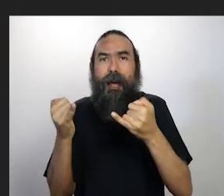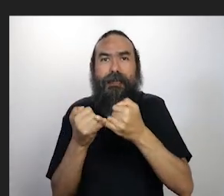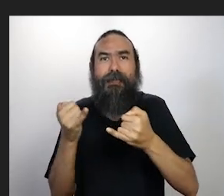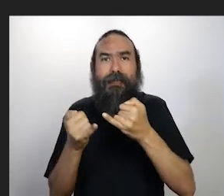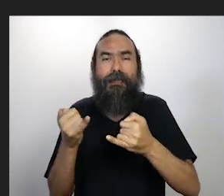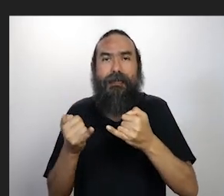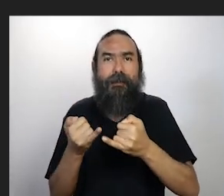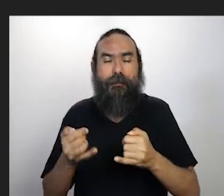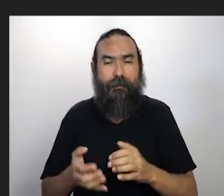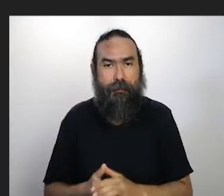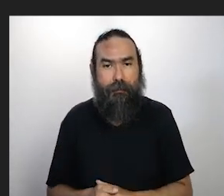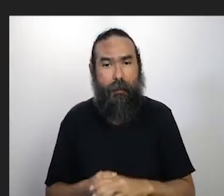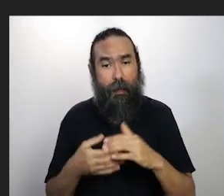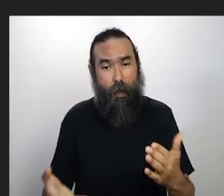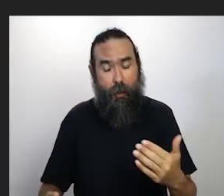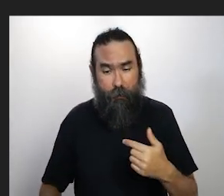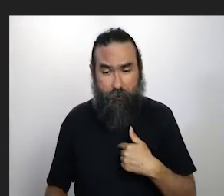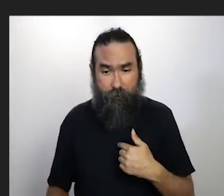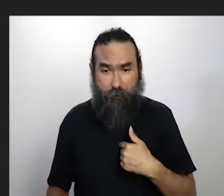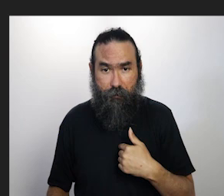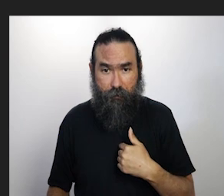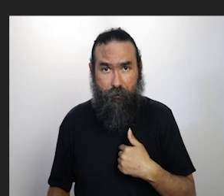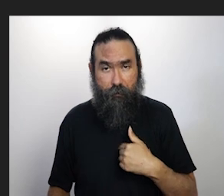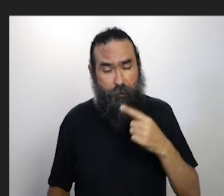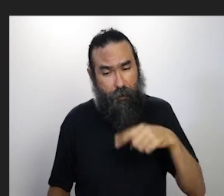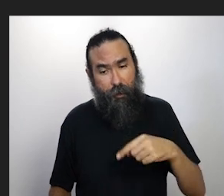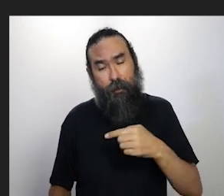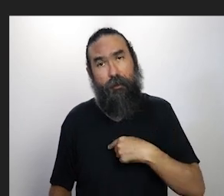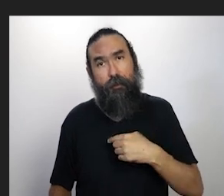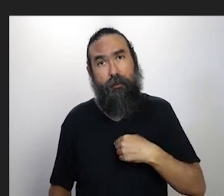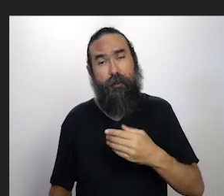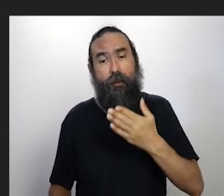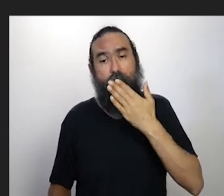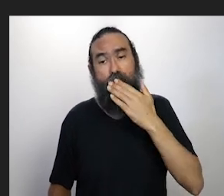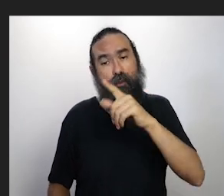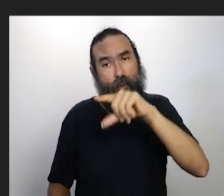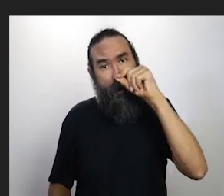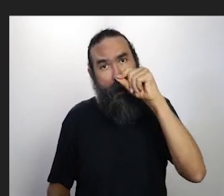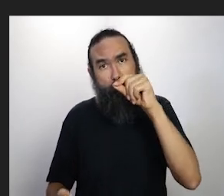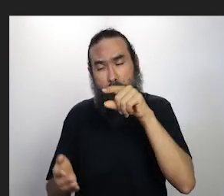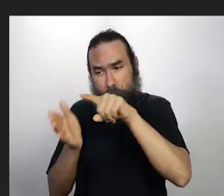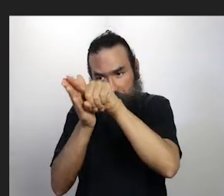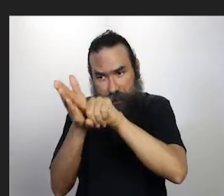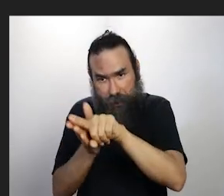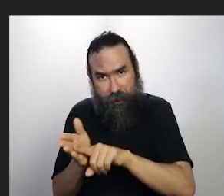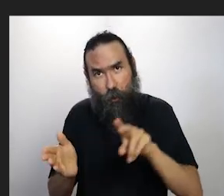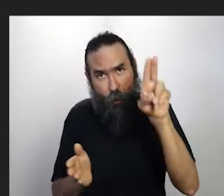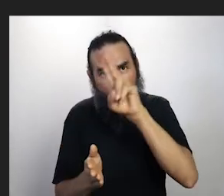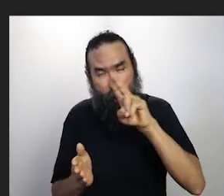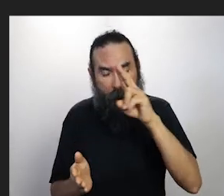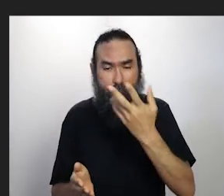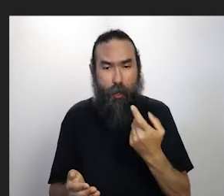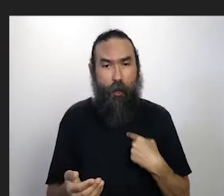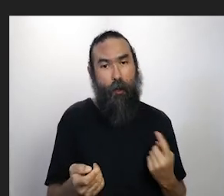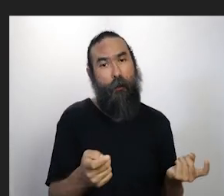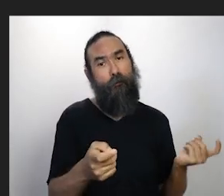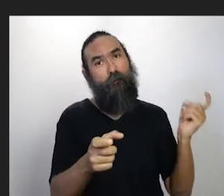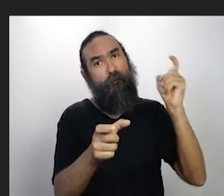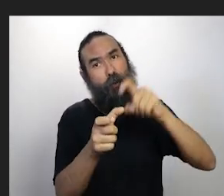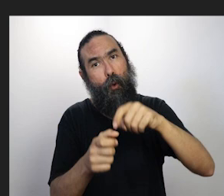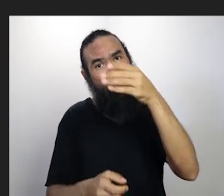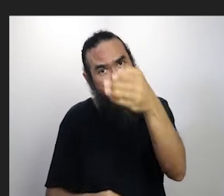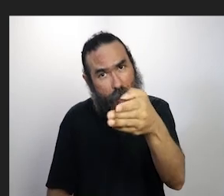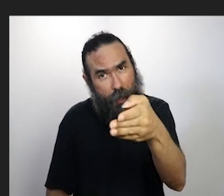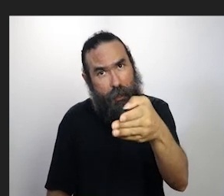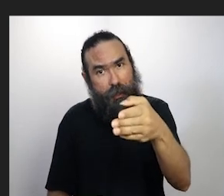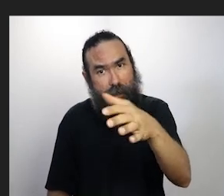semelhantes. Então, esse foi um pouco da trajetória da pesquisa. Eu voltei para a Chapada para fazer a pesquisa de